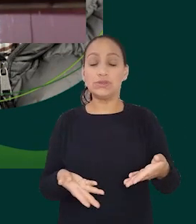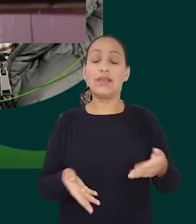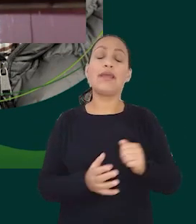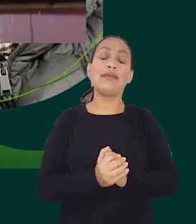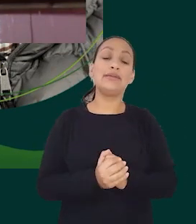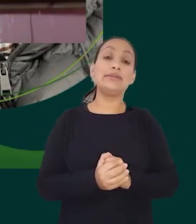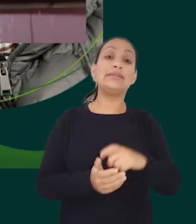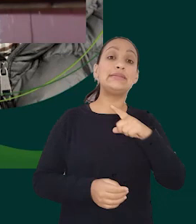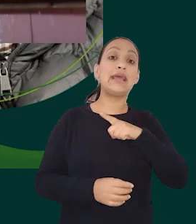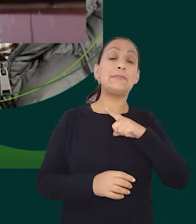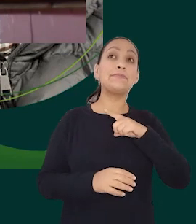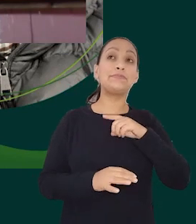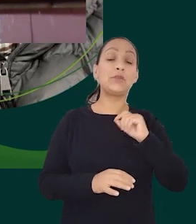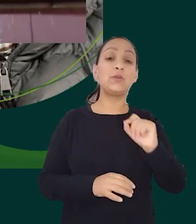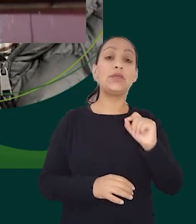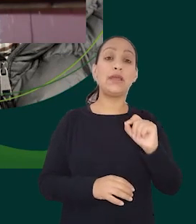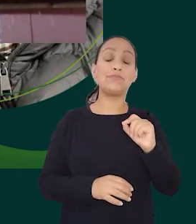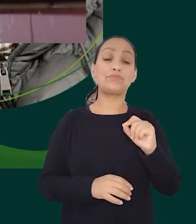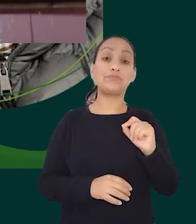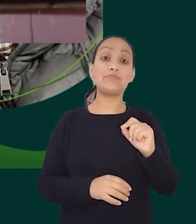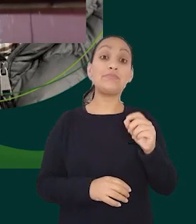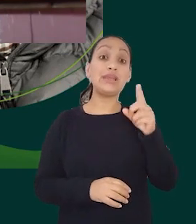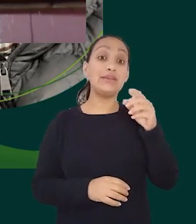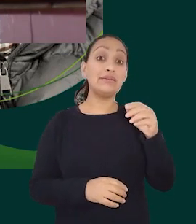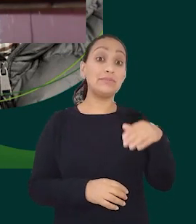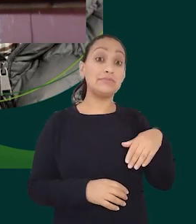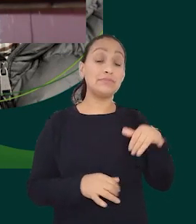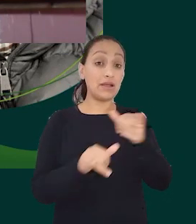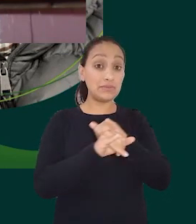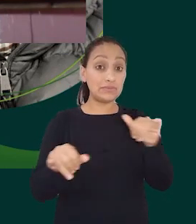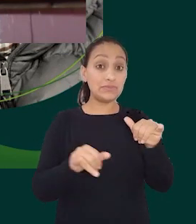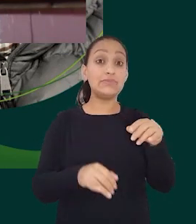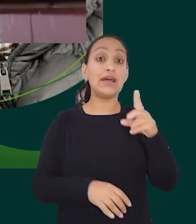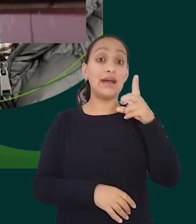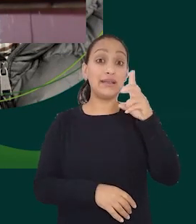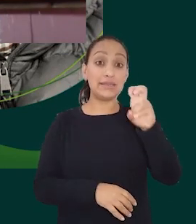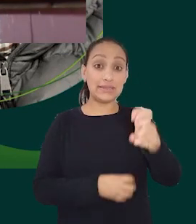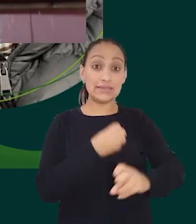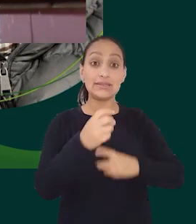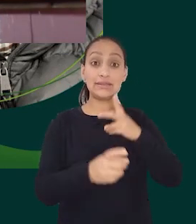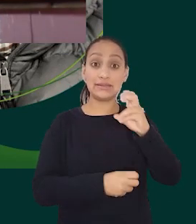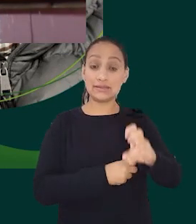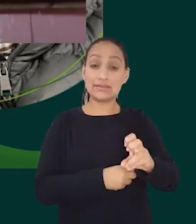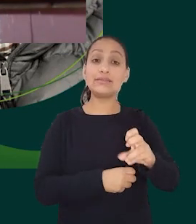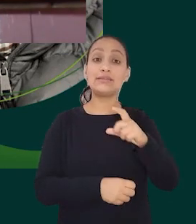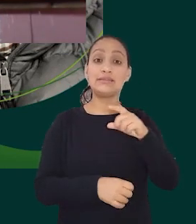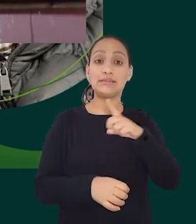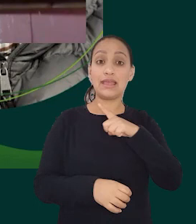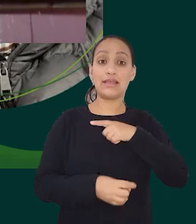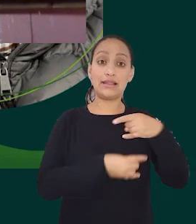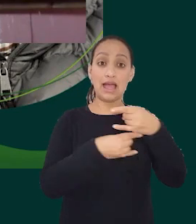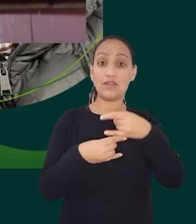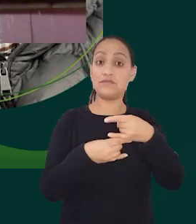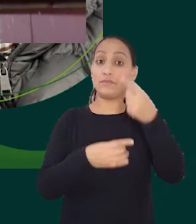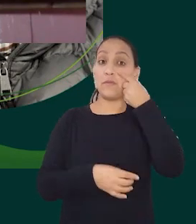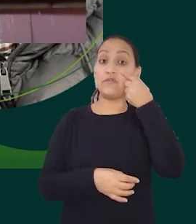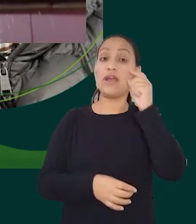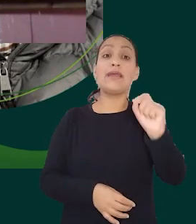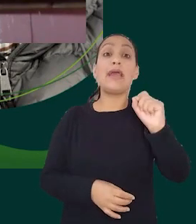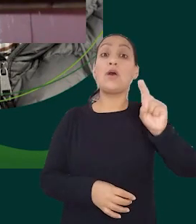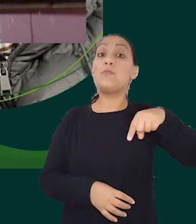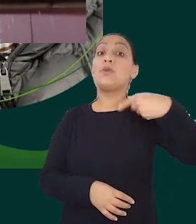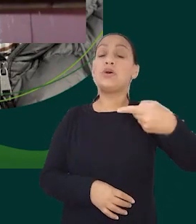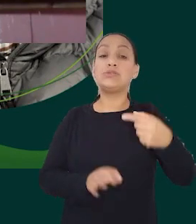fazendo uma live a cada 15 dias. Daqui a 2 semanas, quem será o próximo da nossa